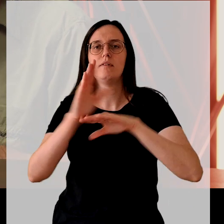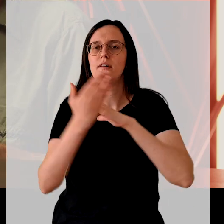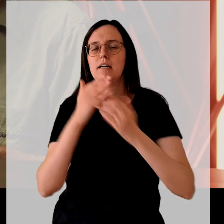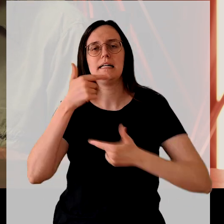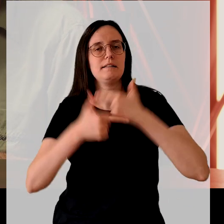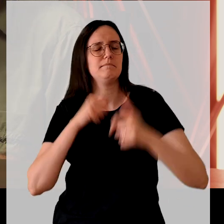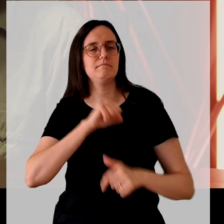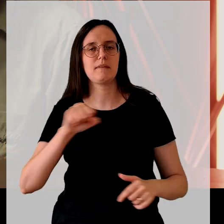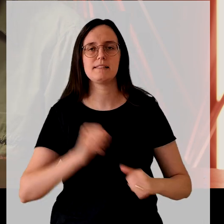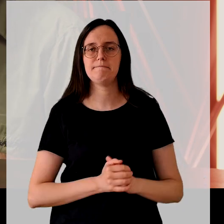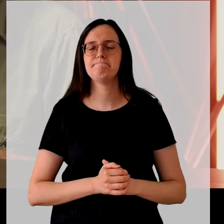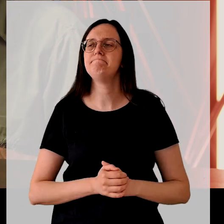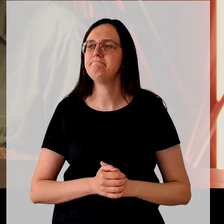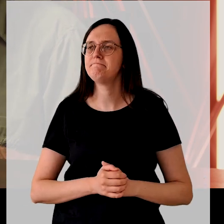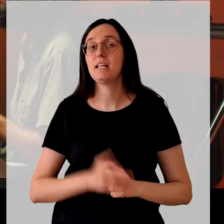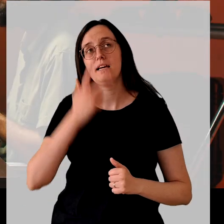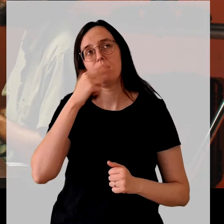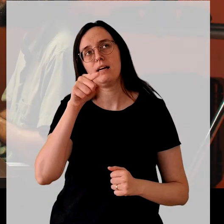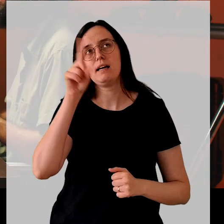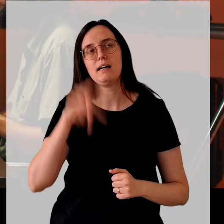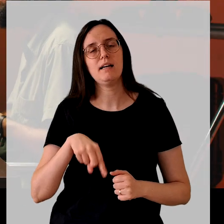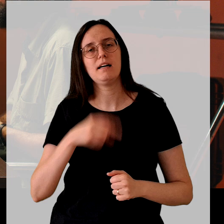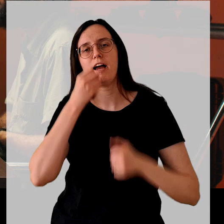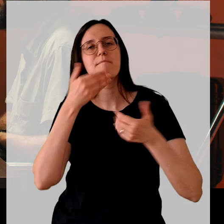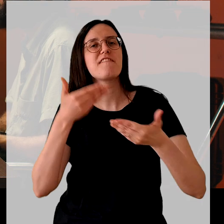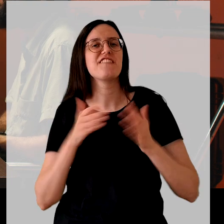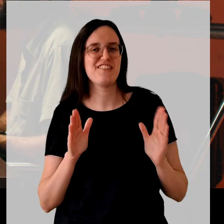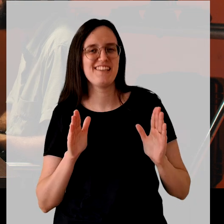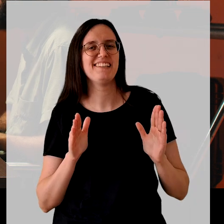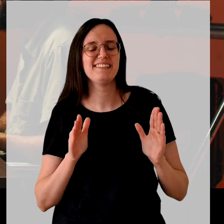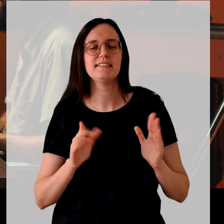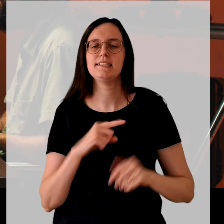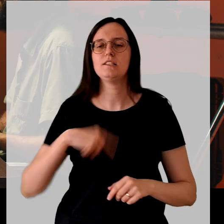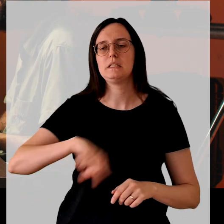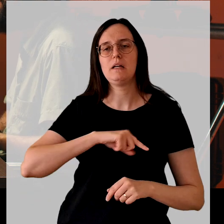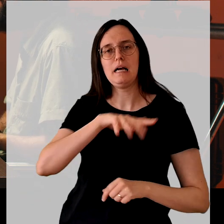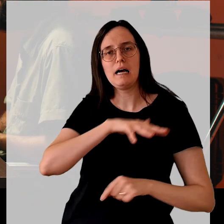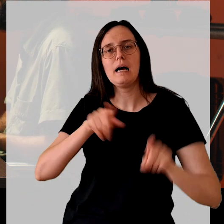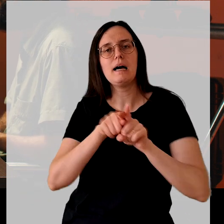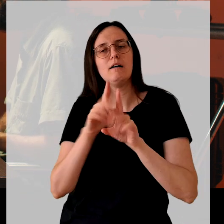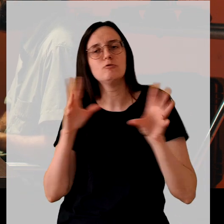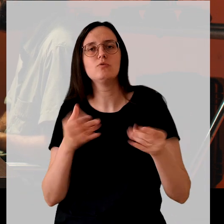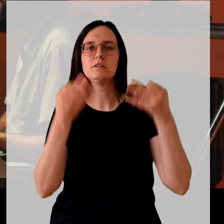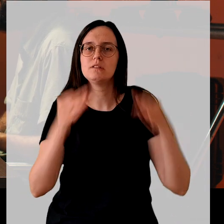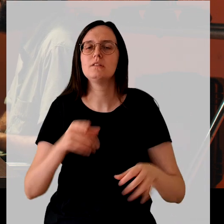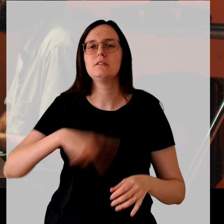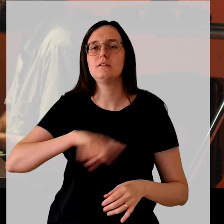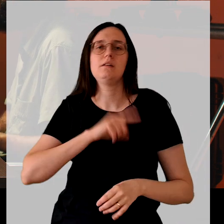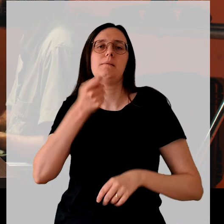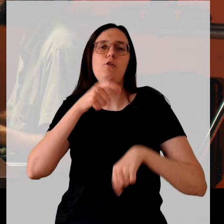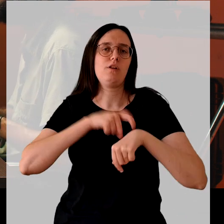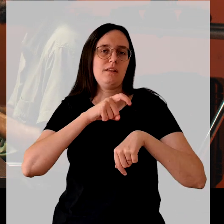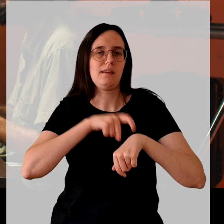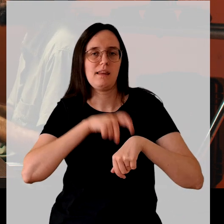mundo poder se ajudar e fazer um trabalho massa. Né? Acho que isso é bem-vindo assim, para a nossa área, para tudo dar certo, porque a